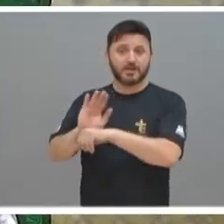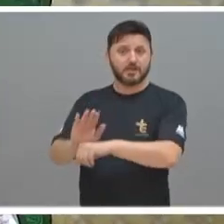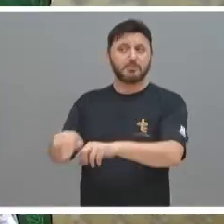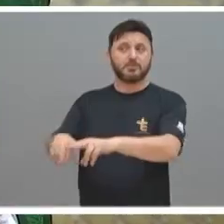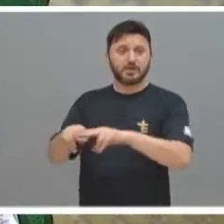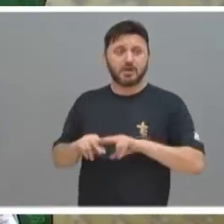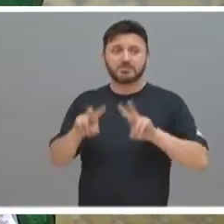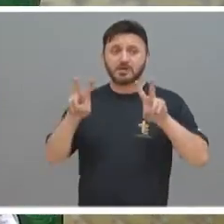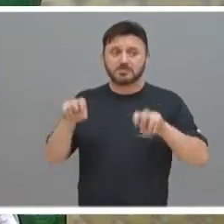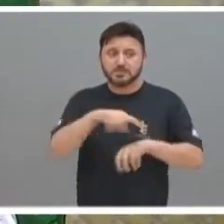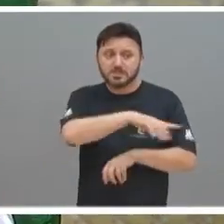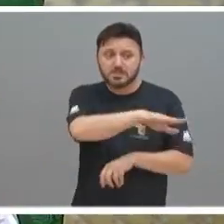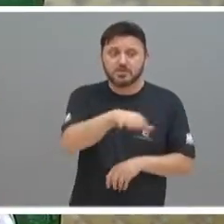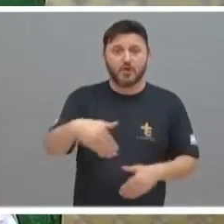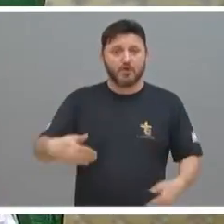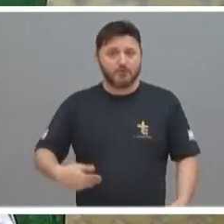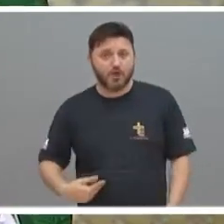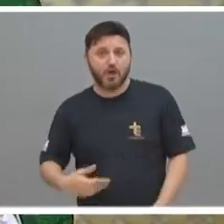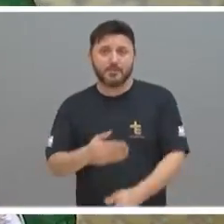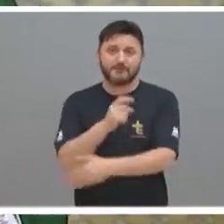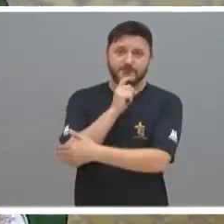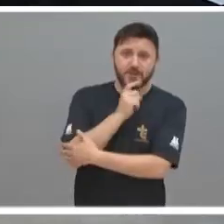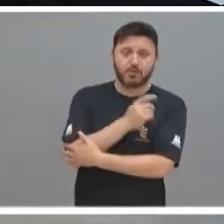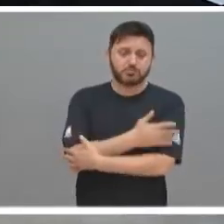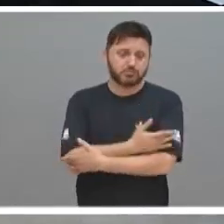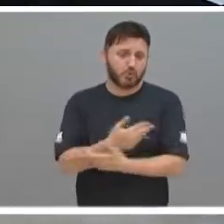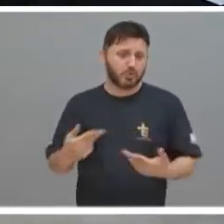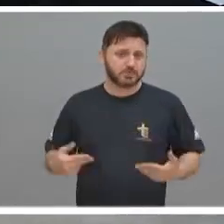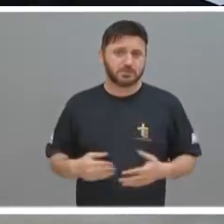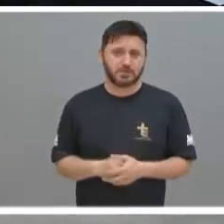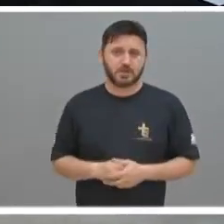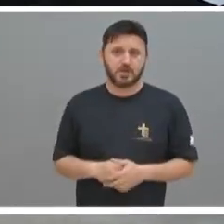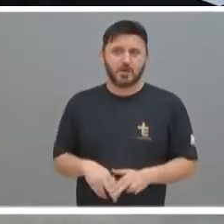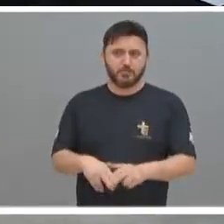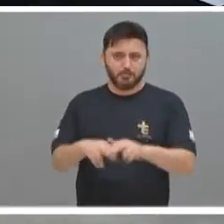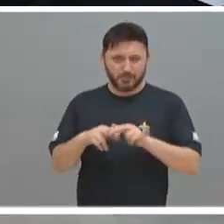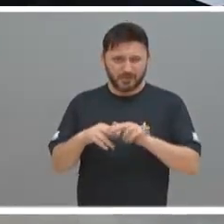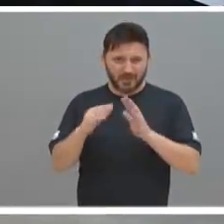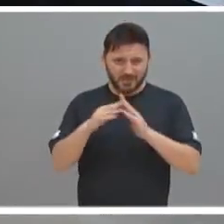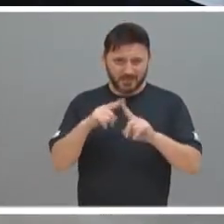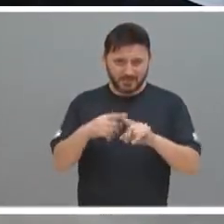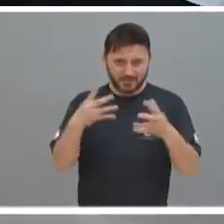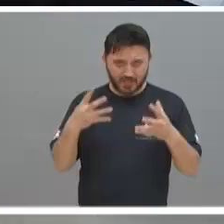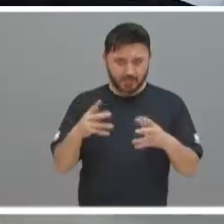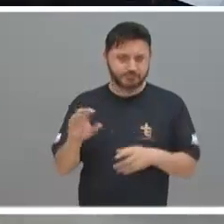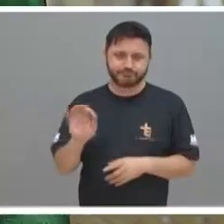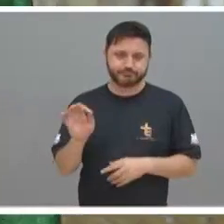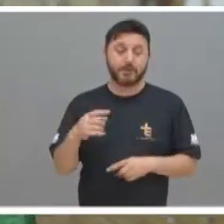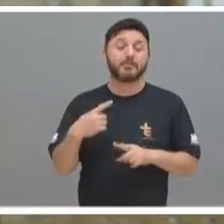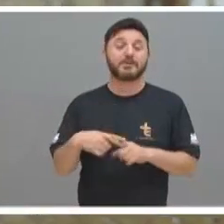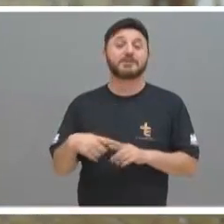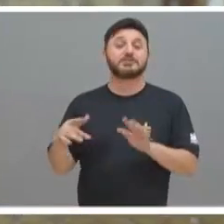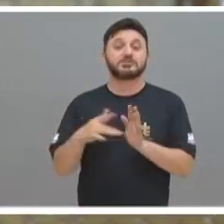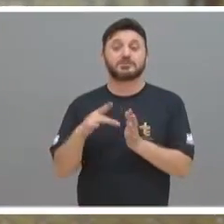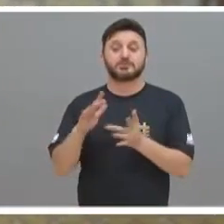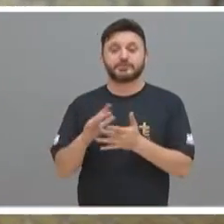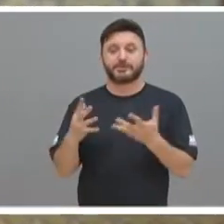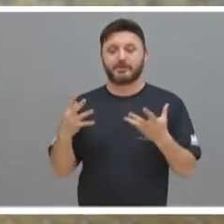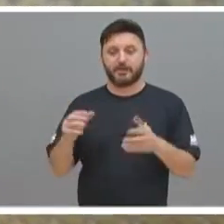disso. Mas isso não é porque a igreja quer, porque Jesus quer.